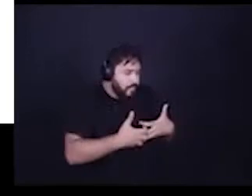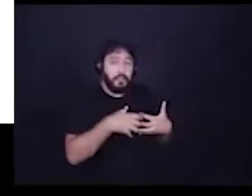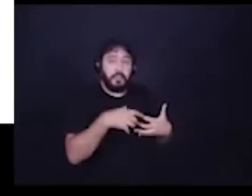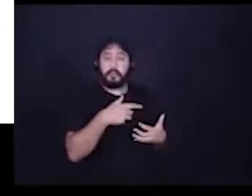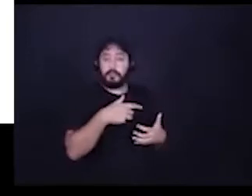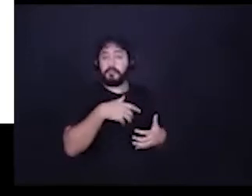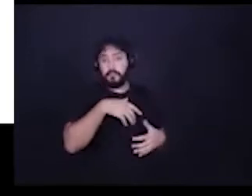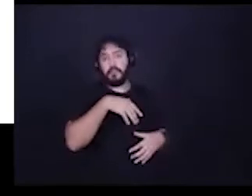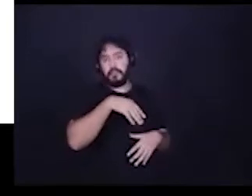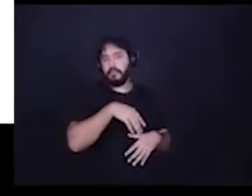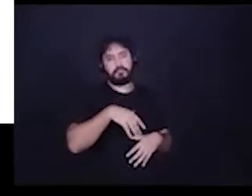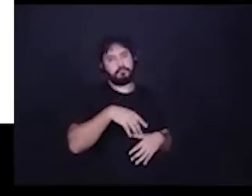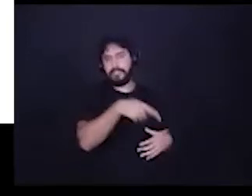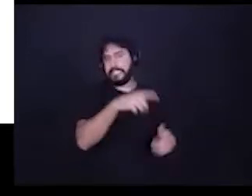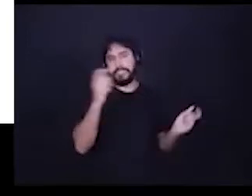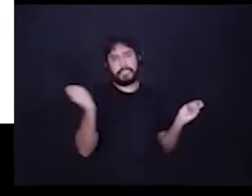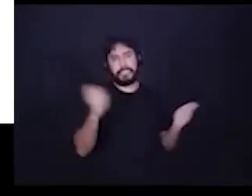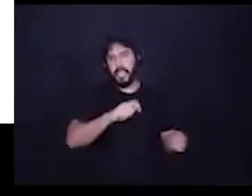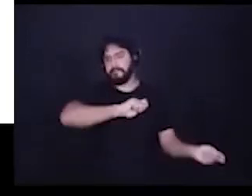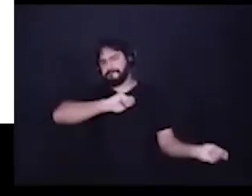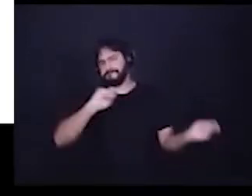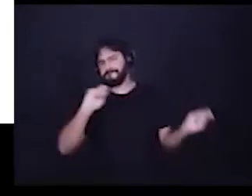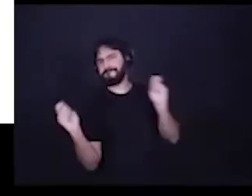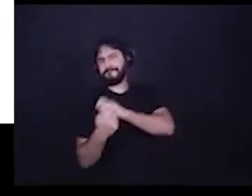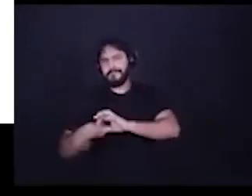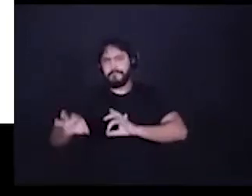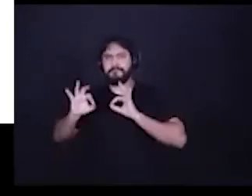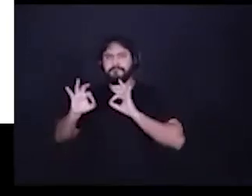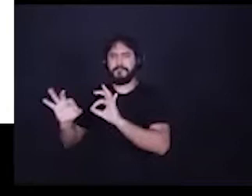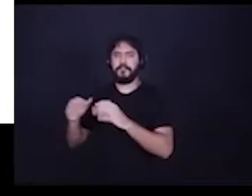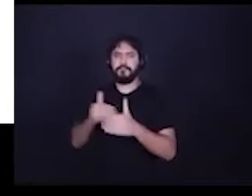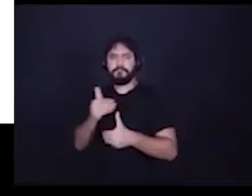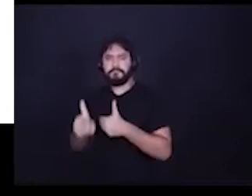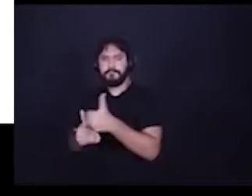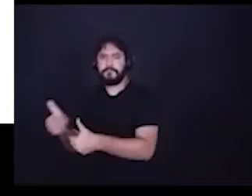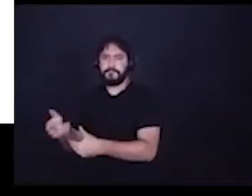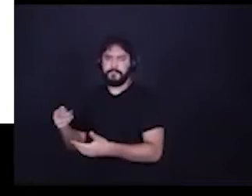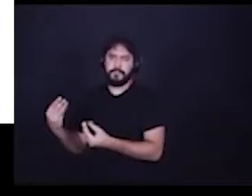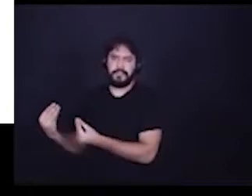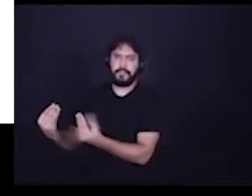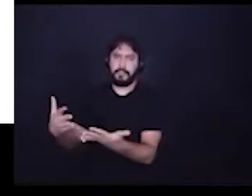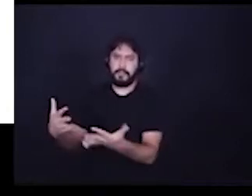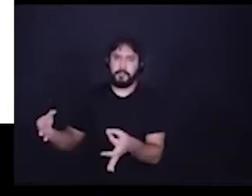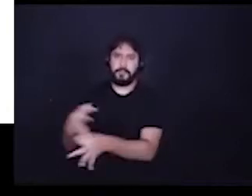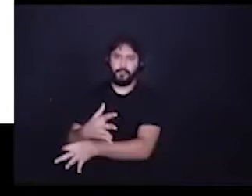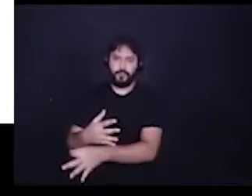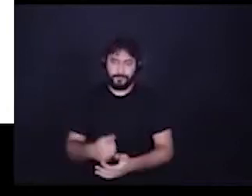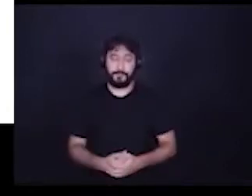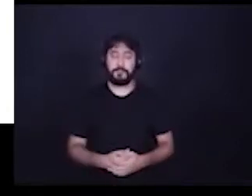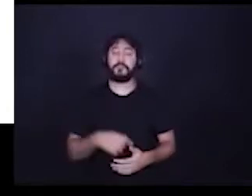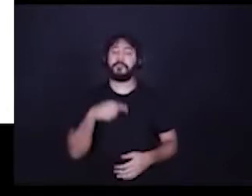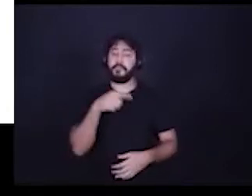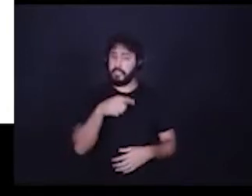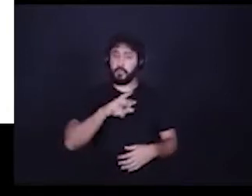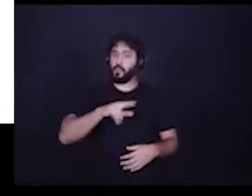mais assertivo e mais confortável vai ser o nosso processo e, portanto, vai ser a nossa entrega. Isso nem sempre é uma receita